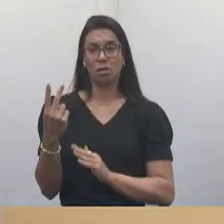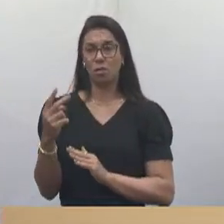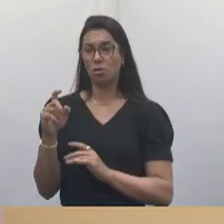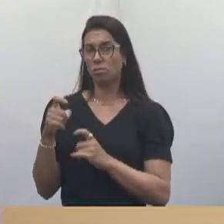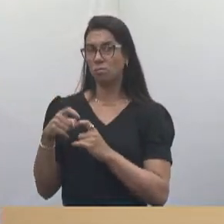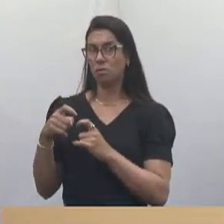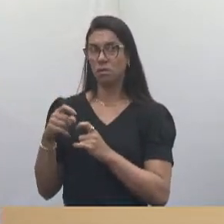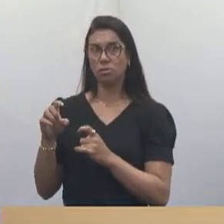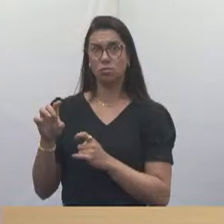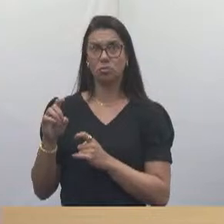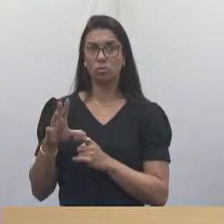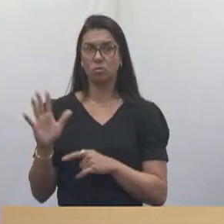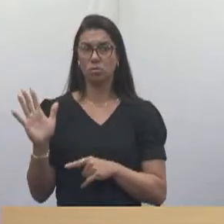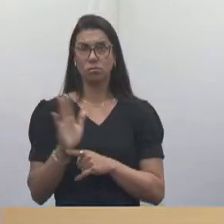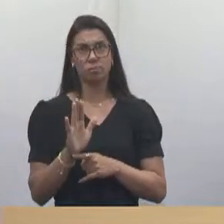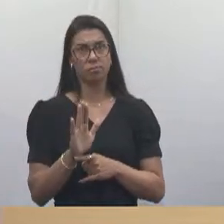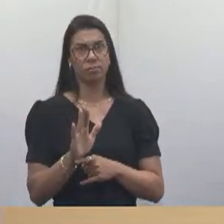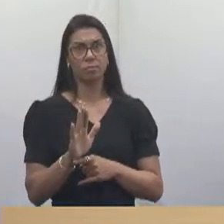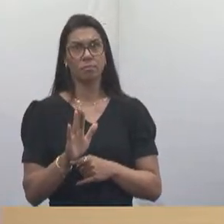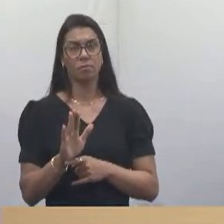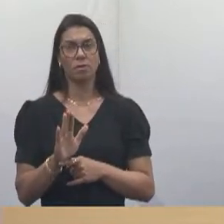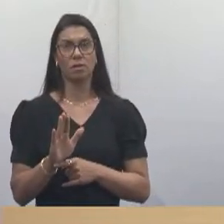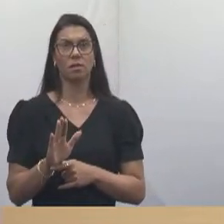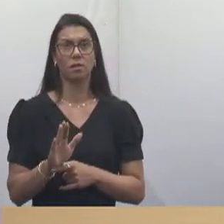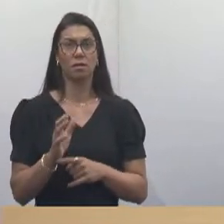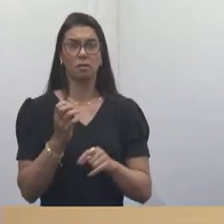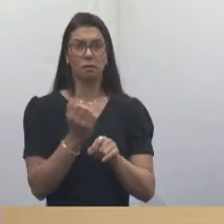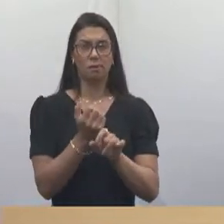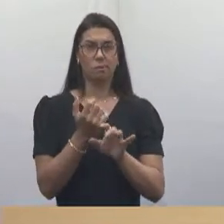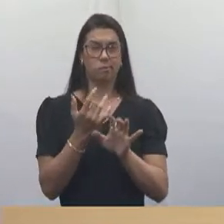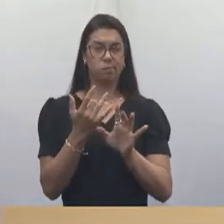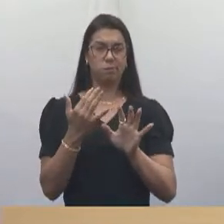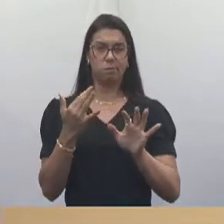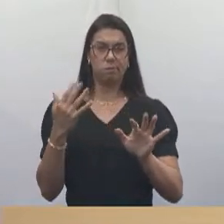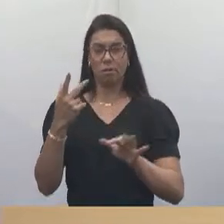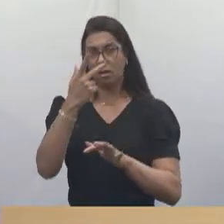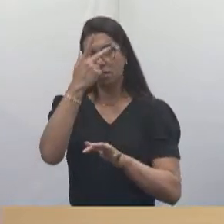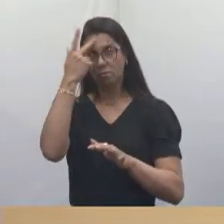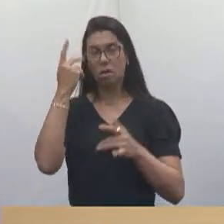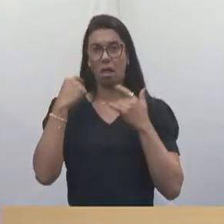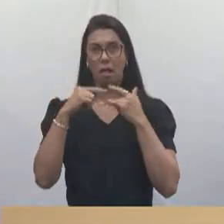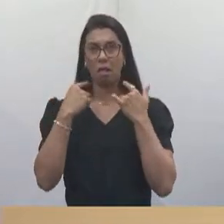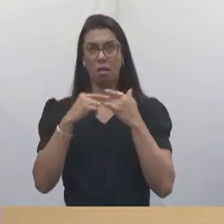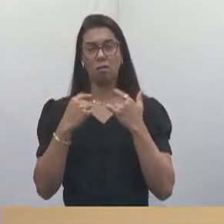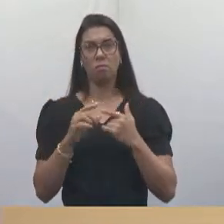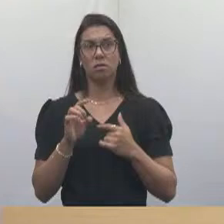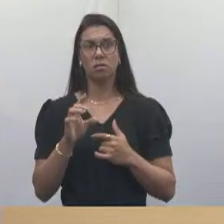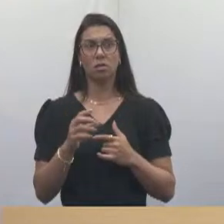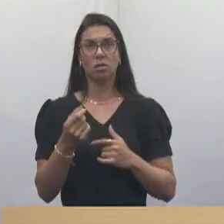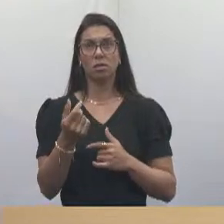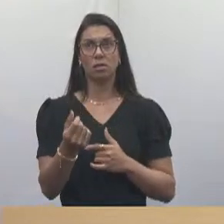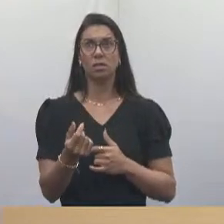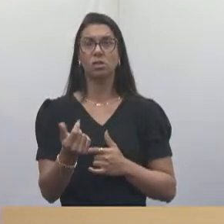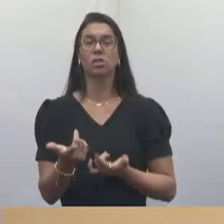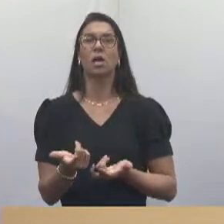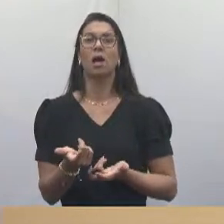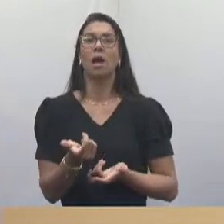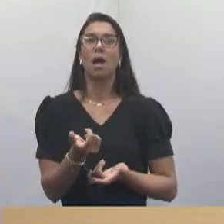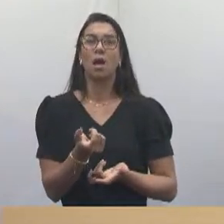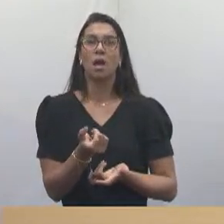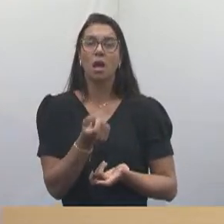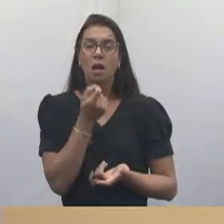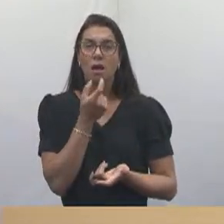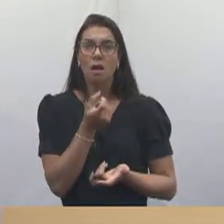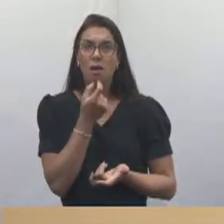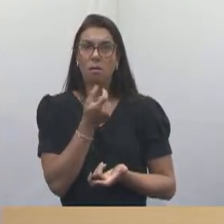apenas, às vezes 3 médicos, aí fica aquela fila imensa. Medicamento de alto custo, tem que se